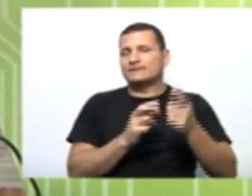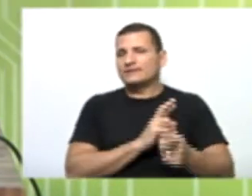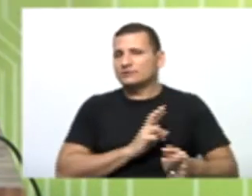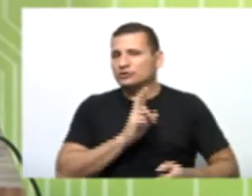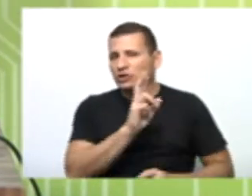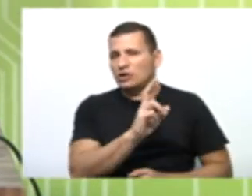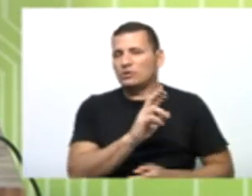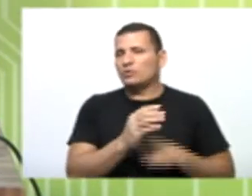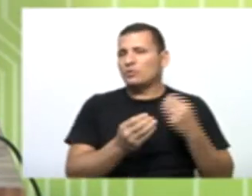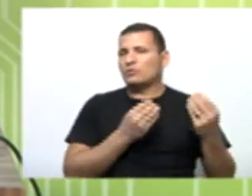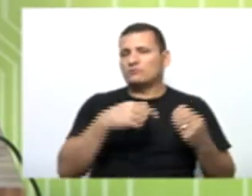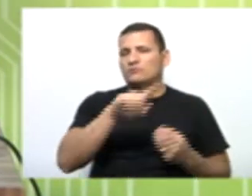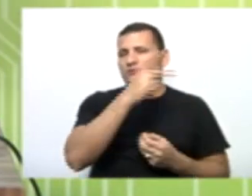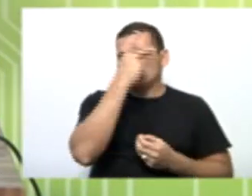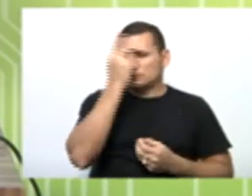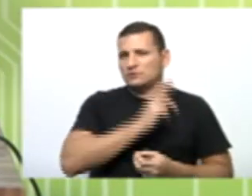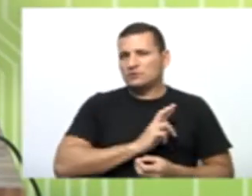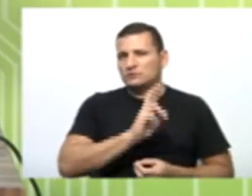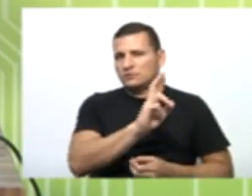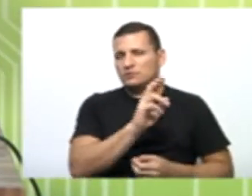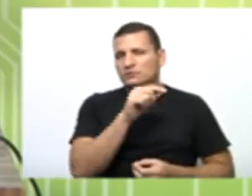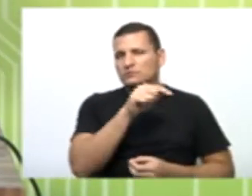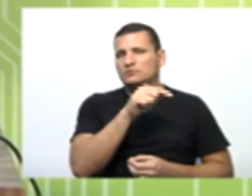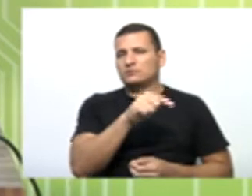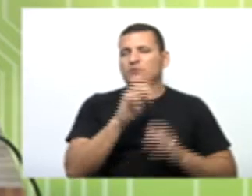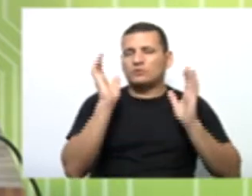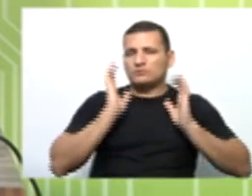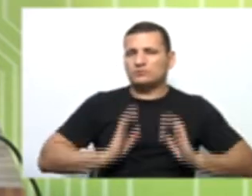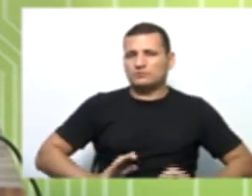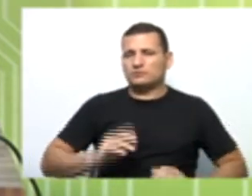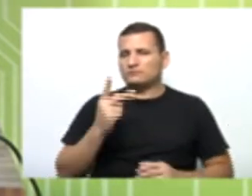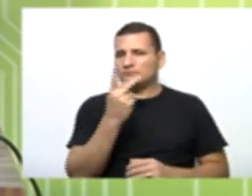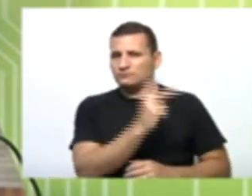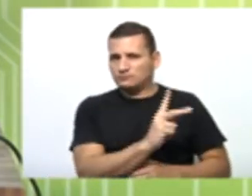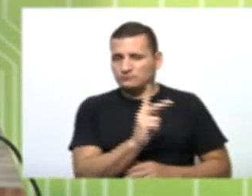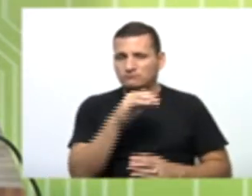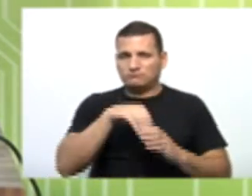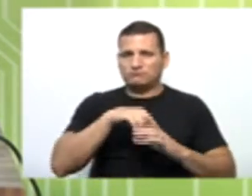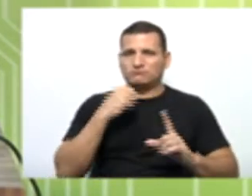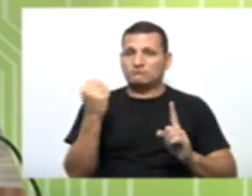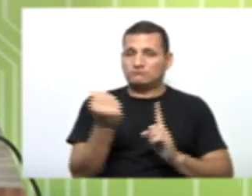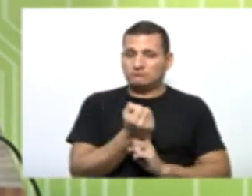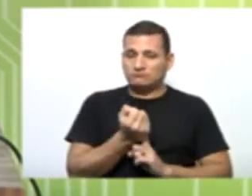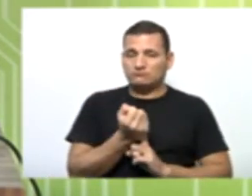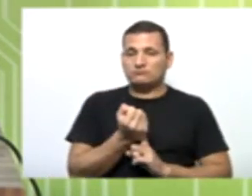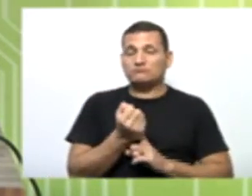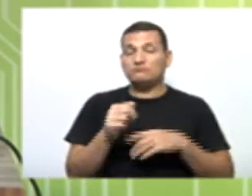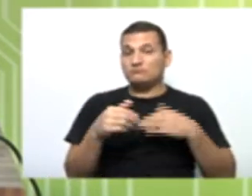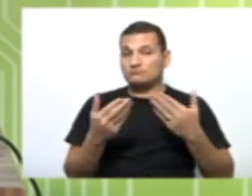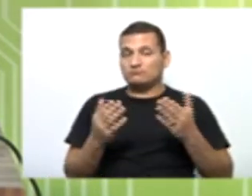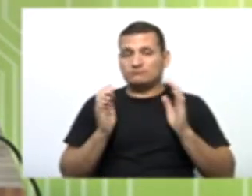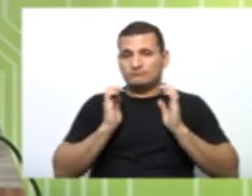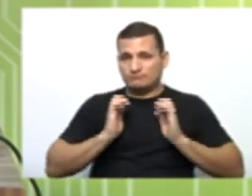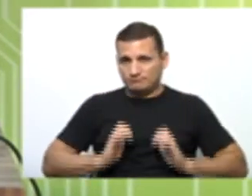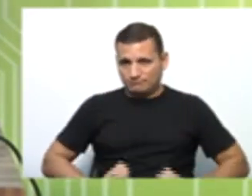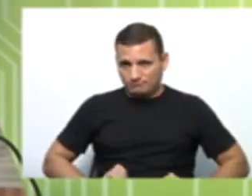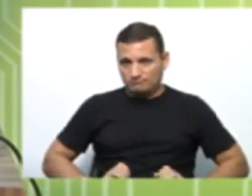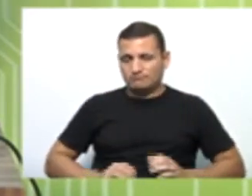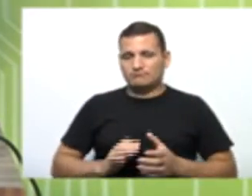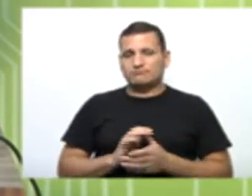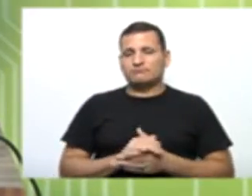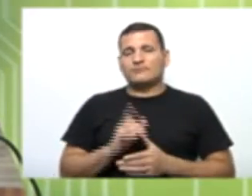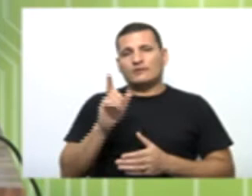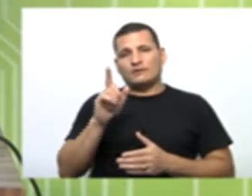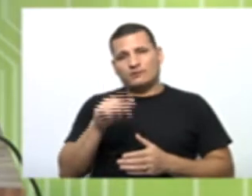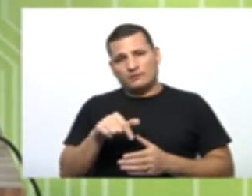como as pessoas daquela religião deveriam se comportar em sociedade. Então, a ética, mais uma vez,